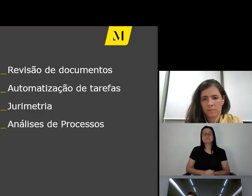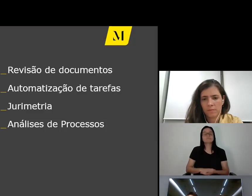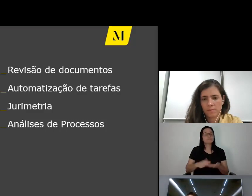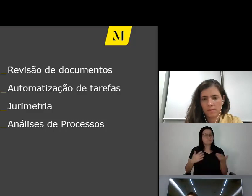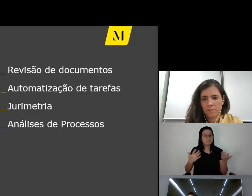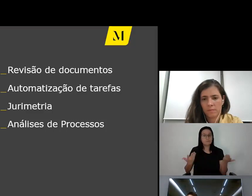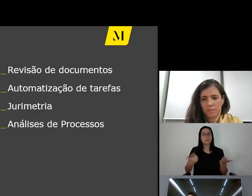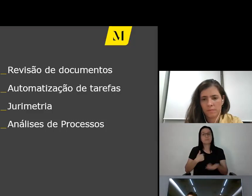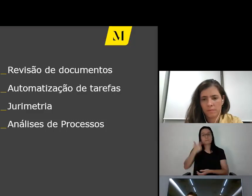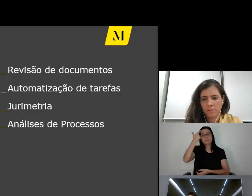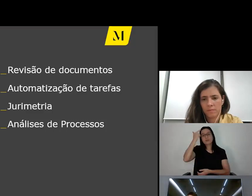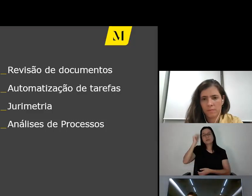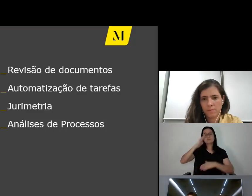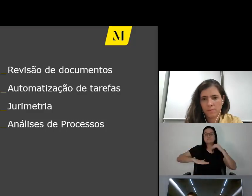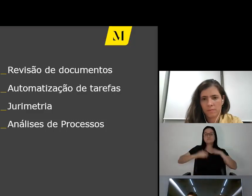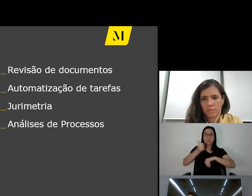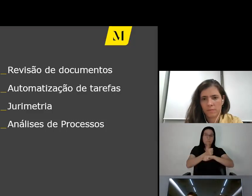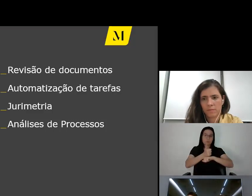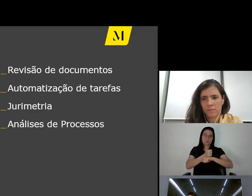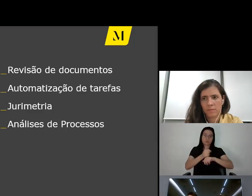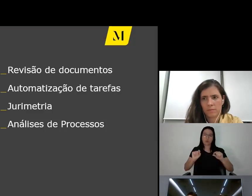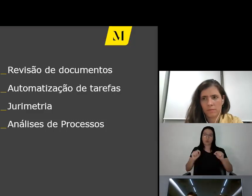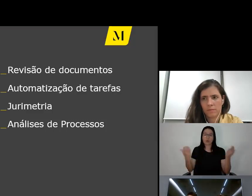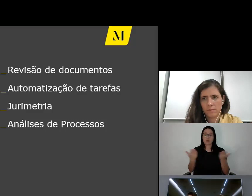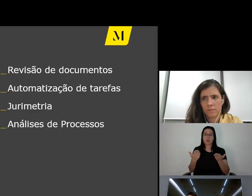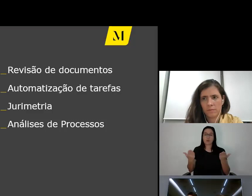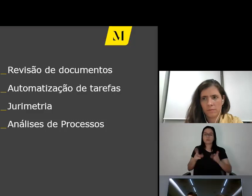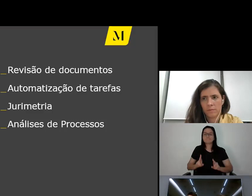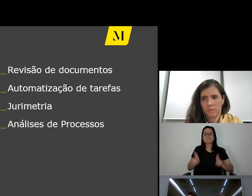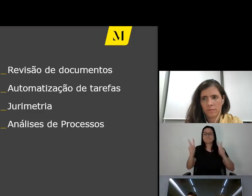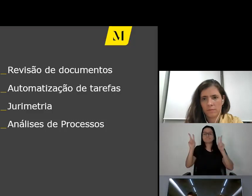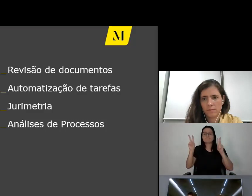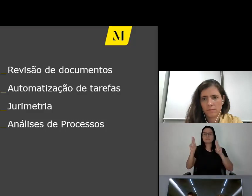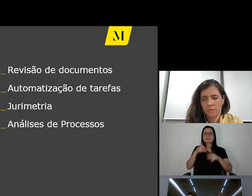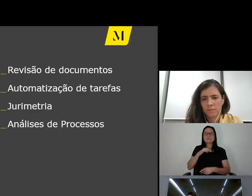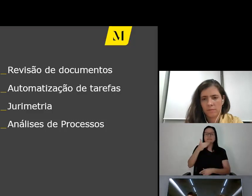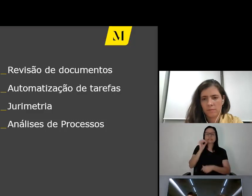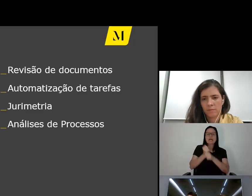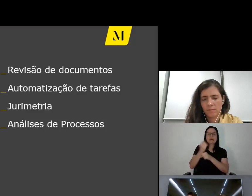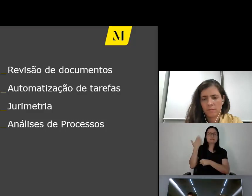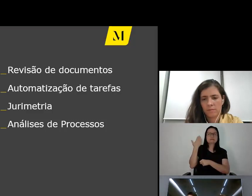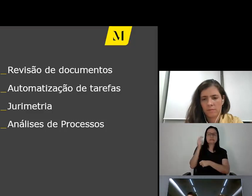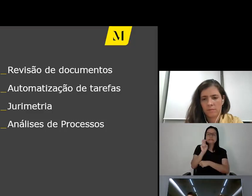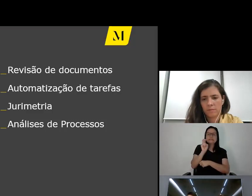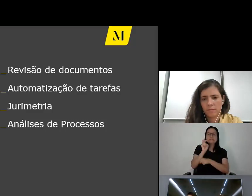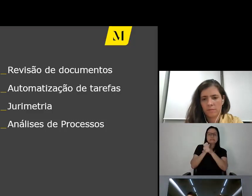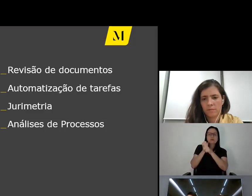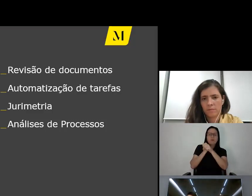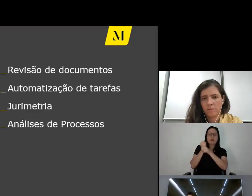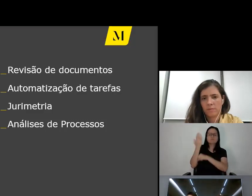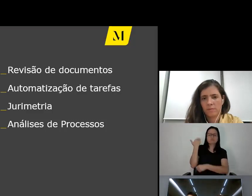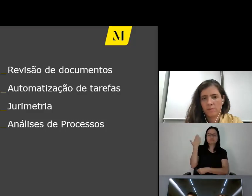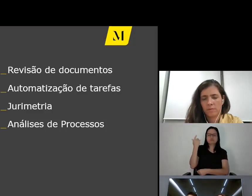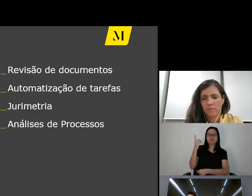que o profissional de hoje em dia ele é muito diferente do profissional, nem vou colocar de 10 anos atrás, acho que de 5 anos atrás. Quando eu